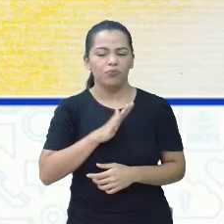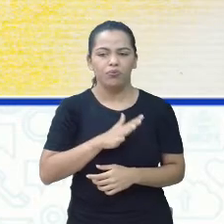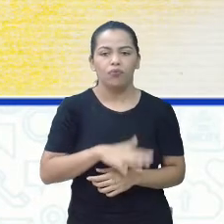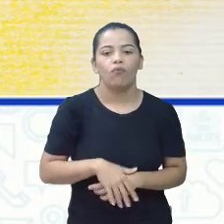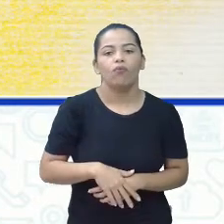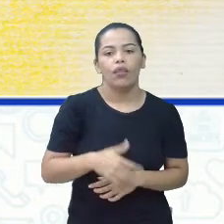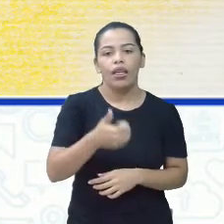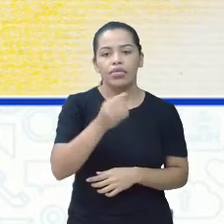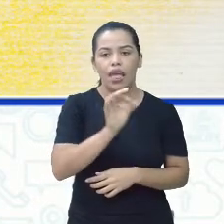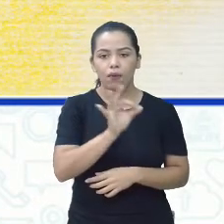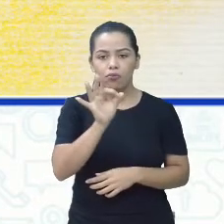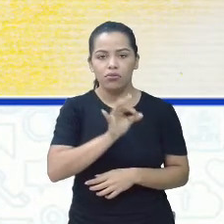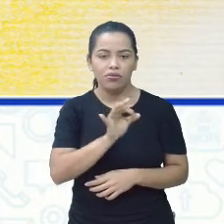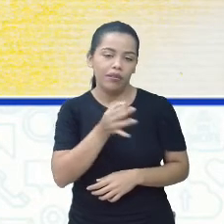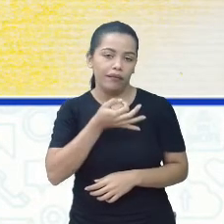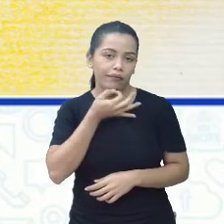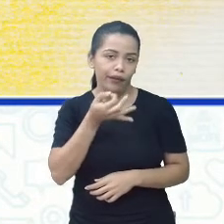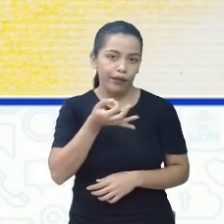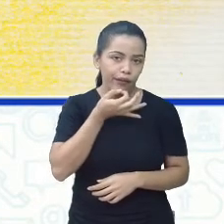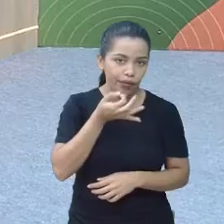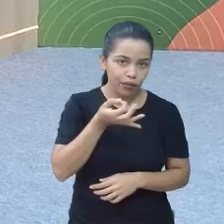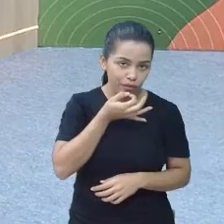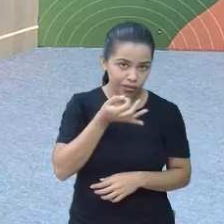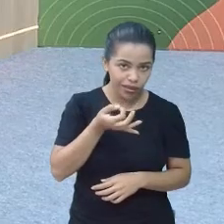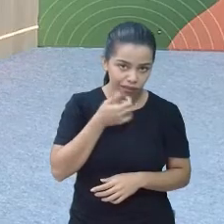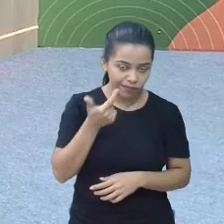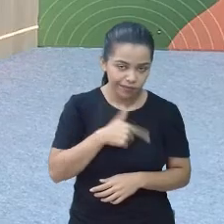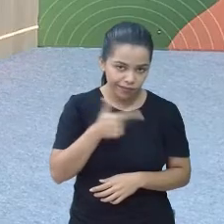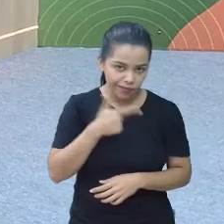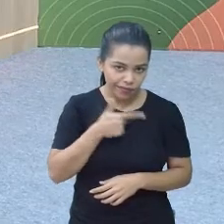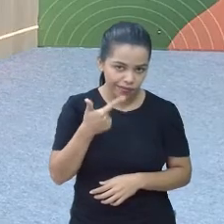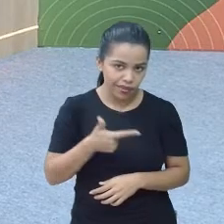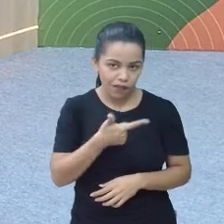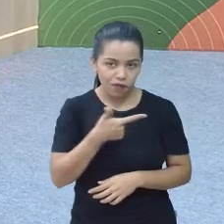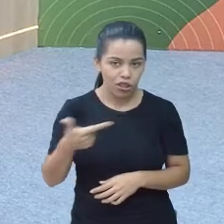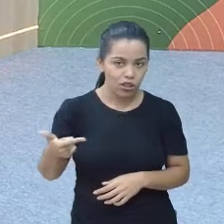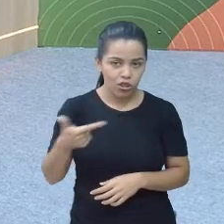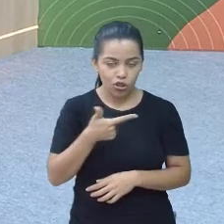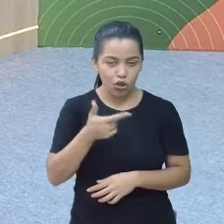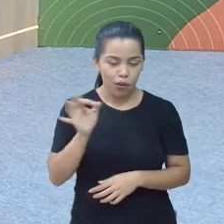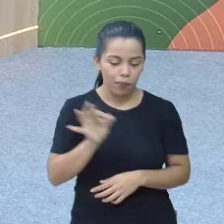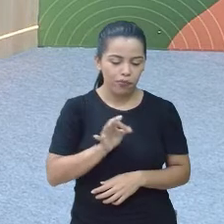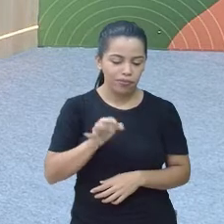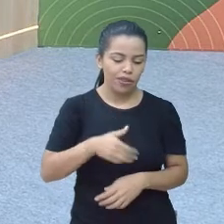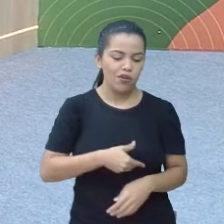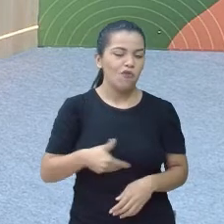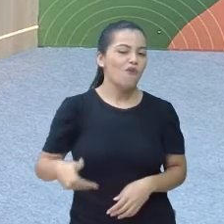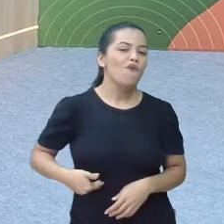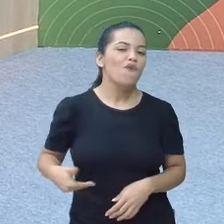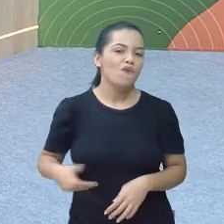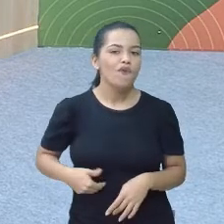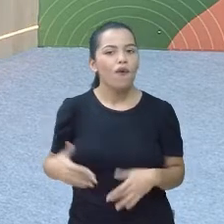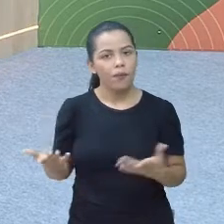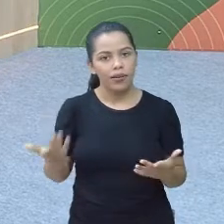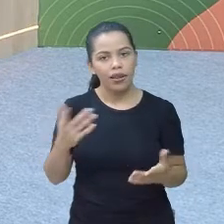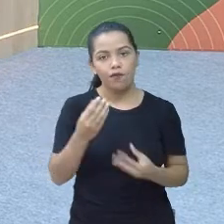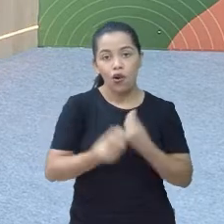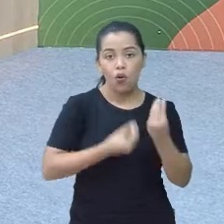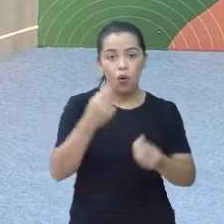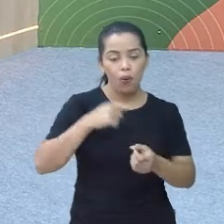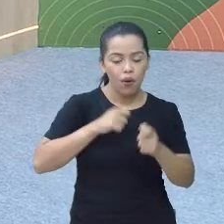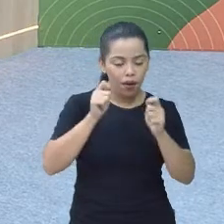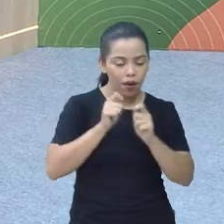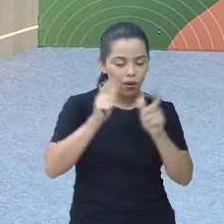ele possui essa forma de organizar de uma maneira que torne a leitura do que a gente está fazendo mais fácil e mais